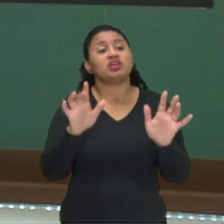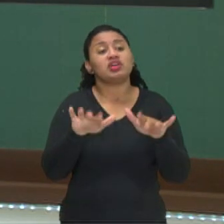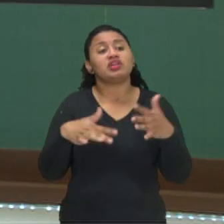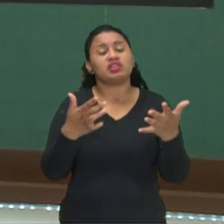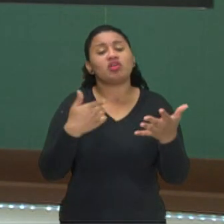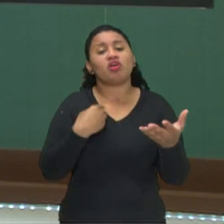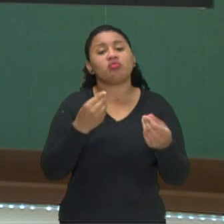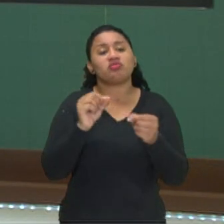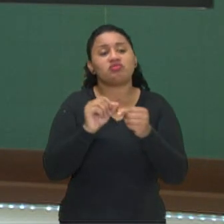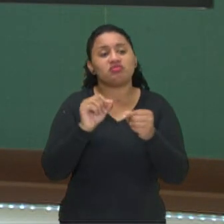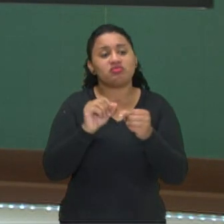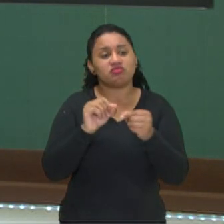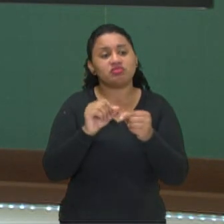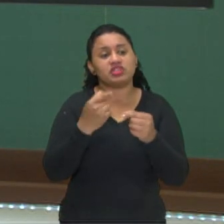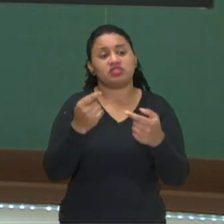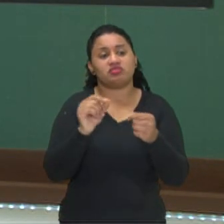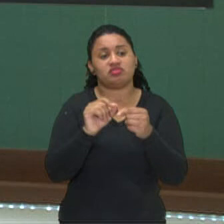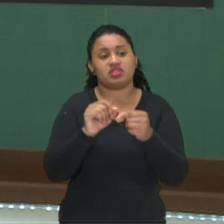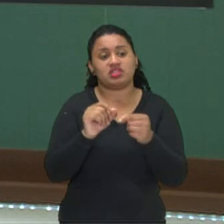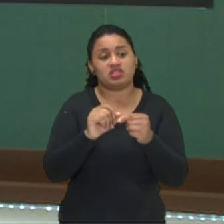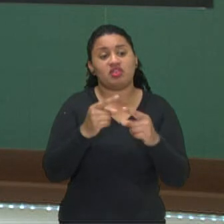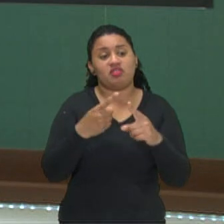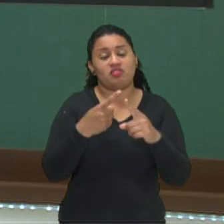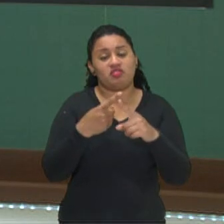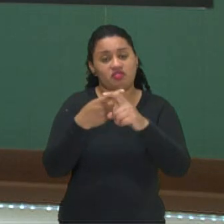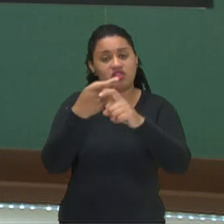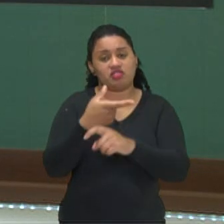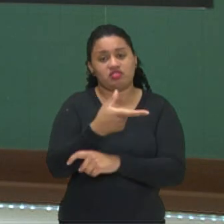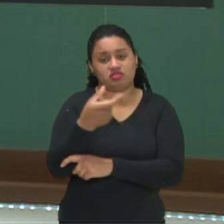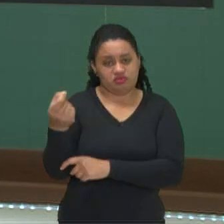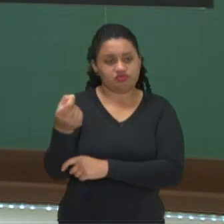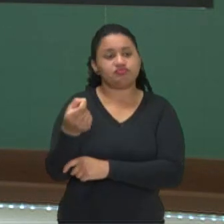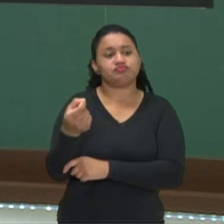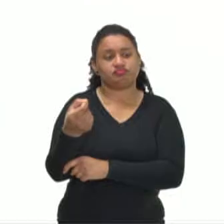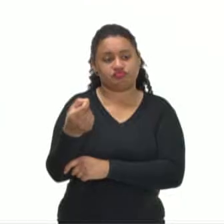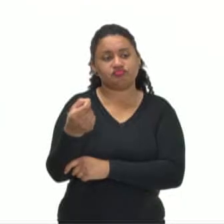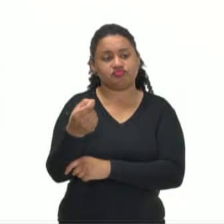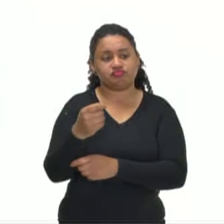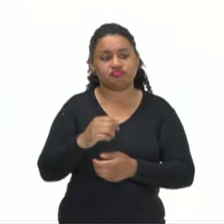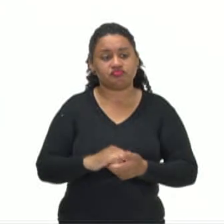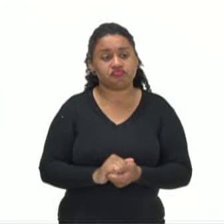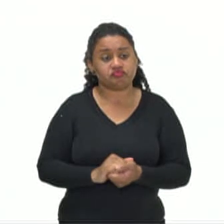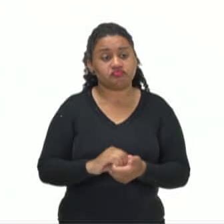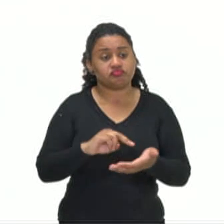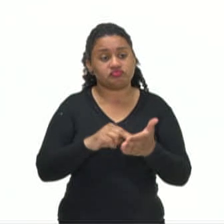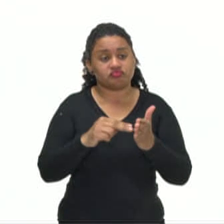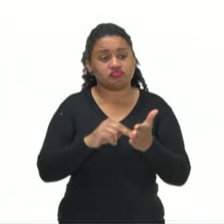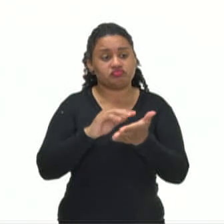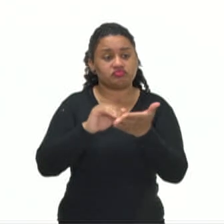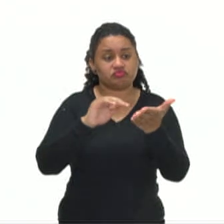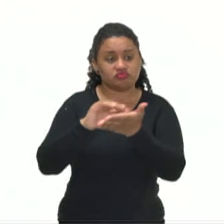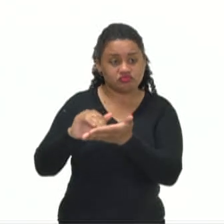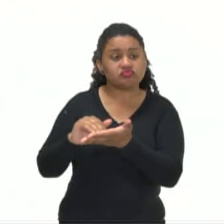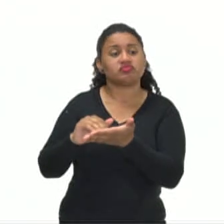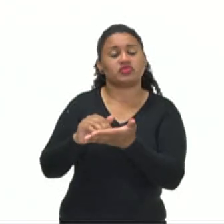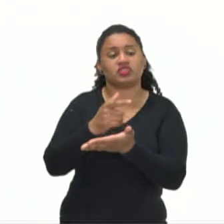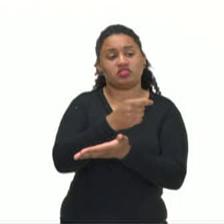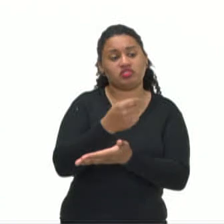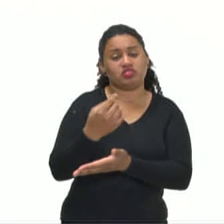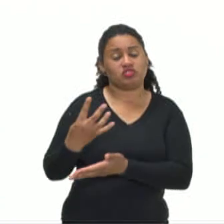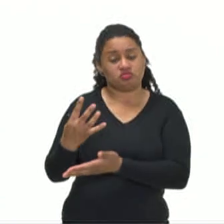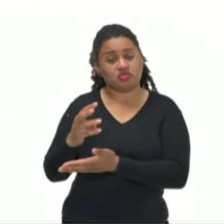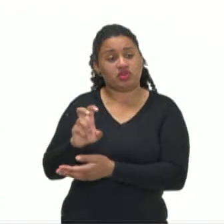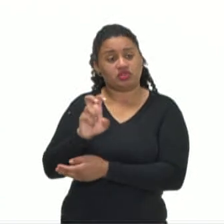20 triângulos equiláteros, nós vamos pegar esse valor e multiplicar por 20. Ou seja, simplificamos aqui o 20 por 4,